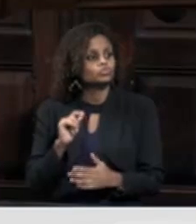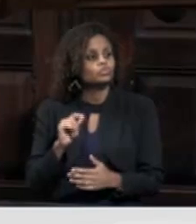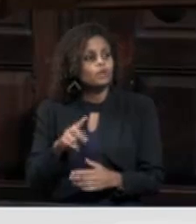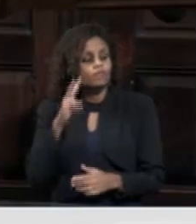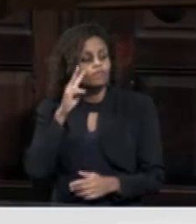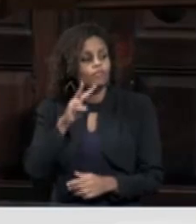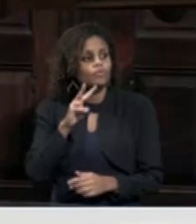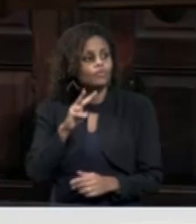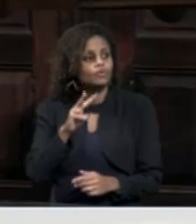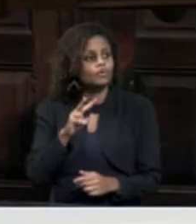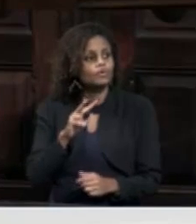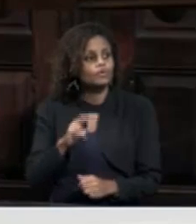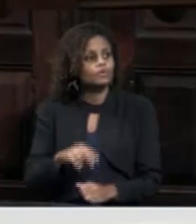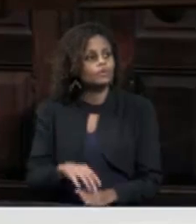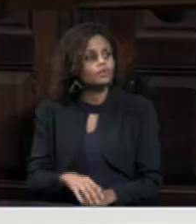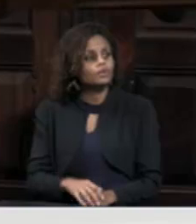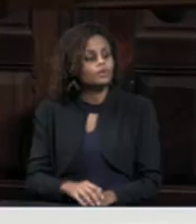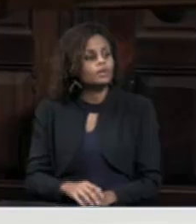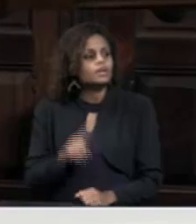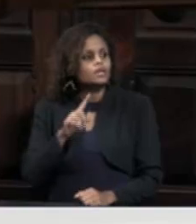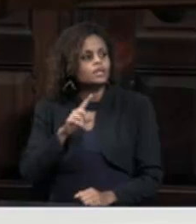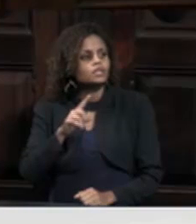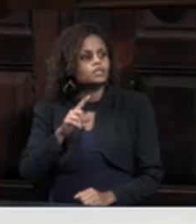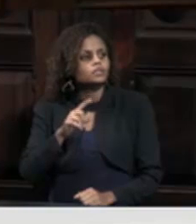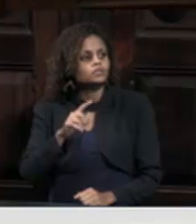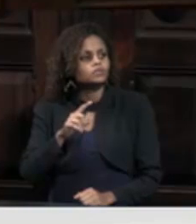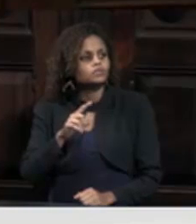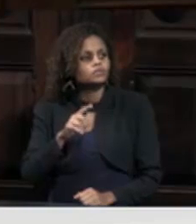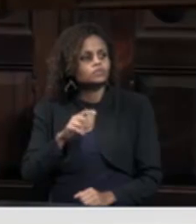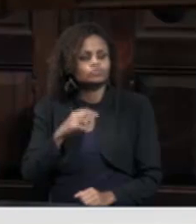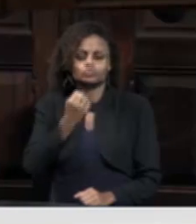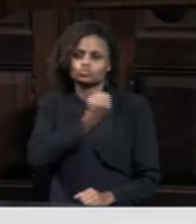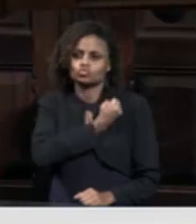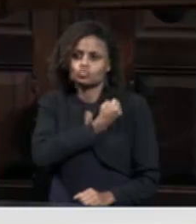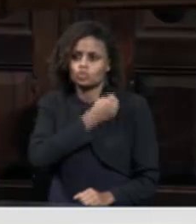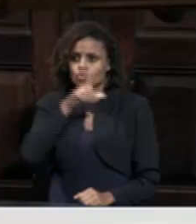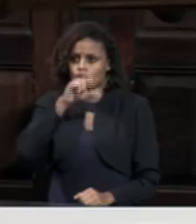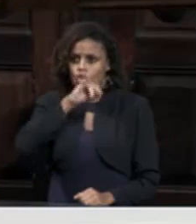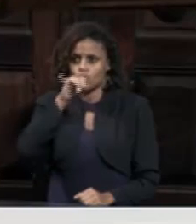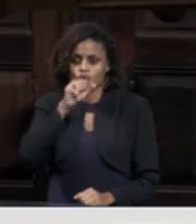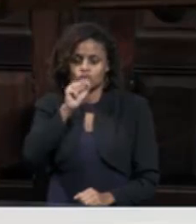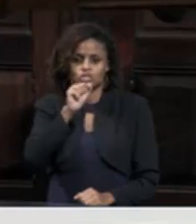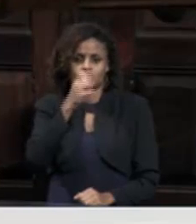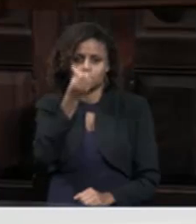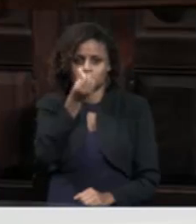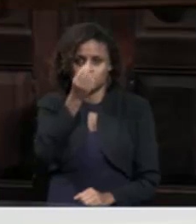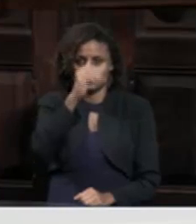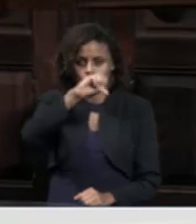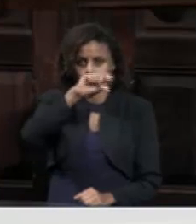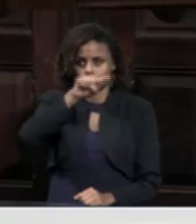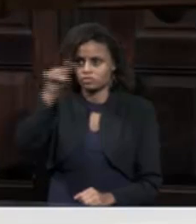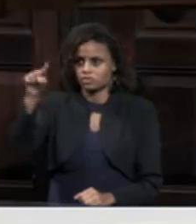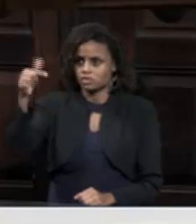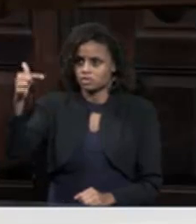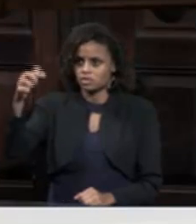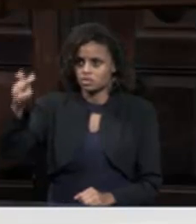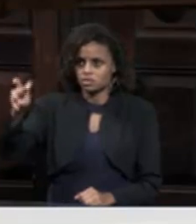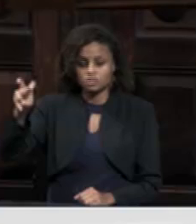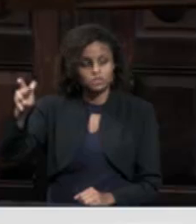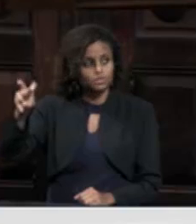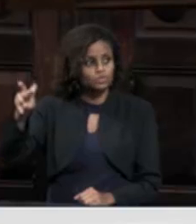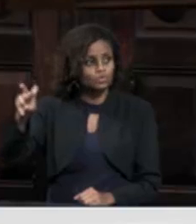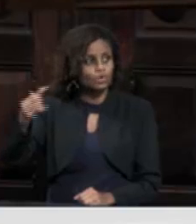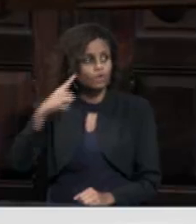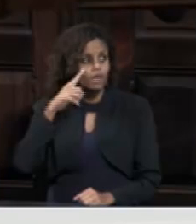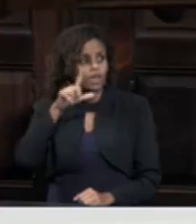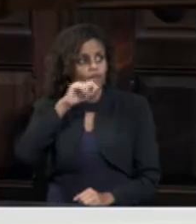notadamente, entre os números 69 a 75, as